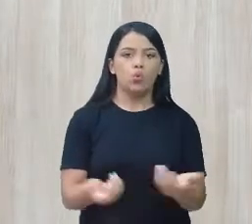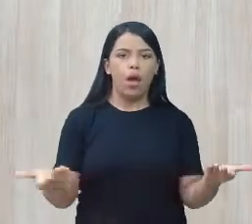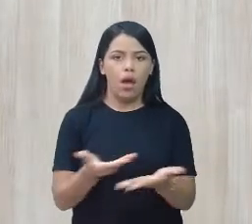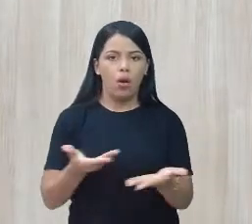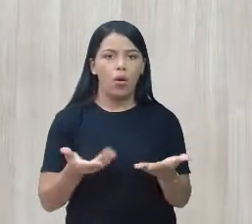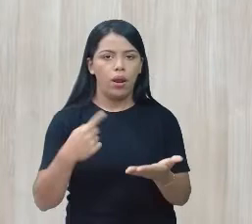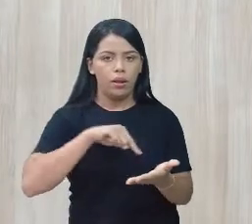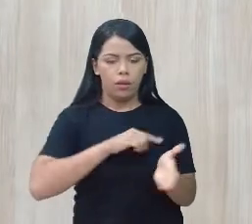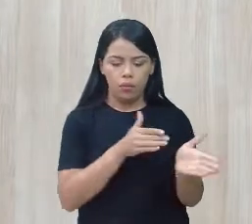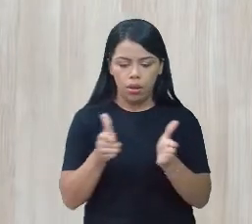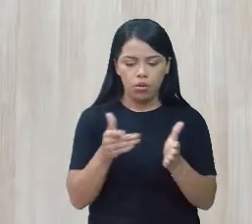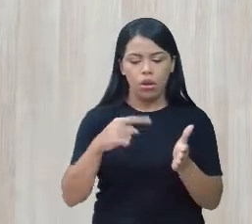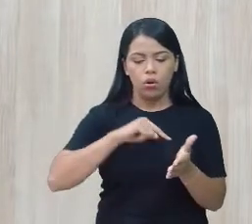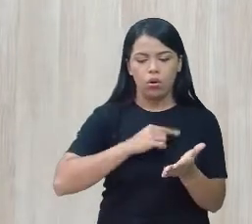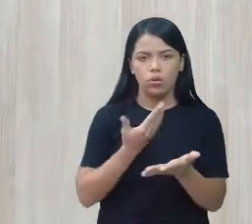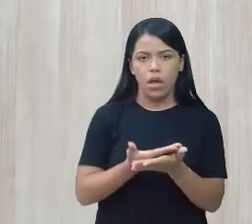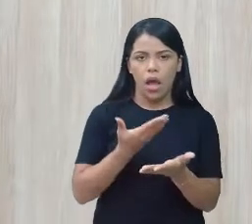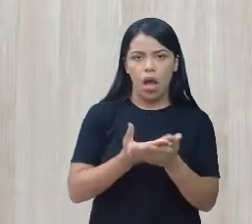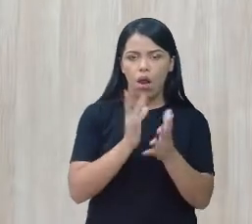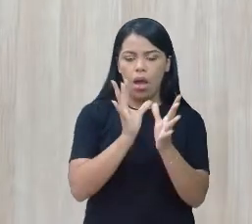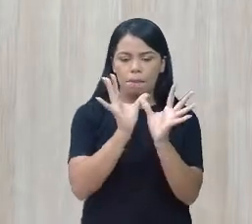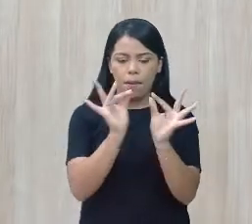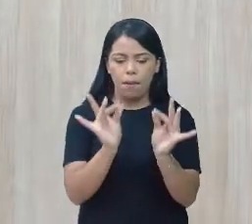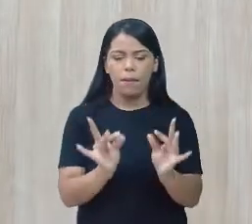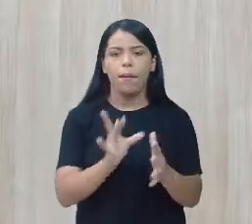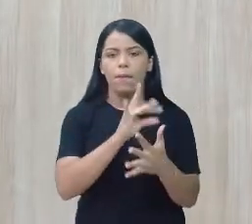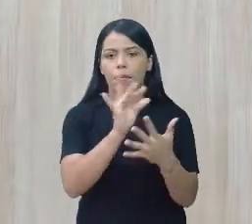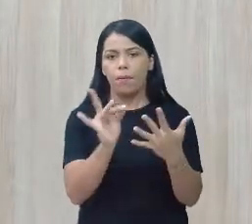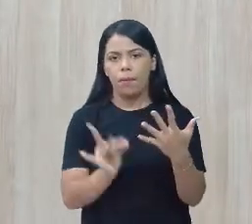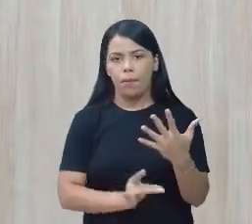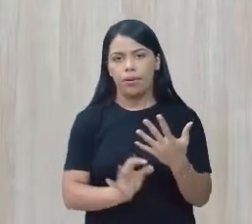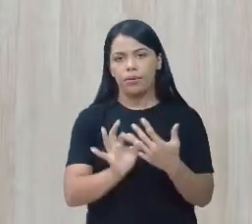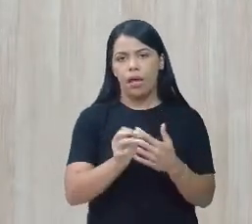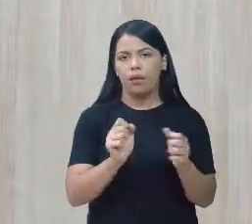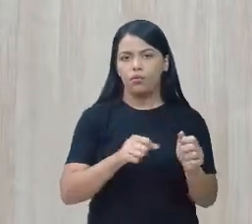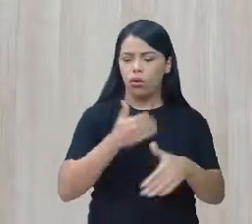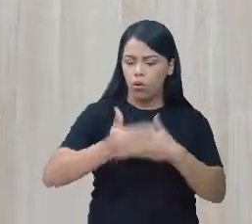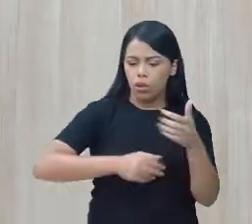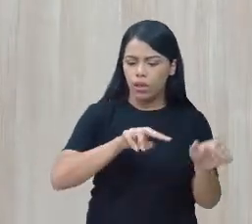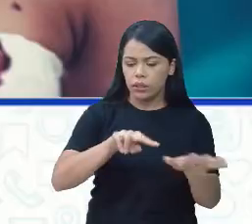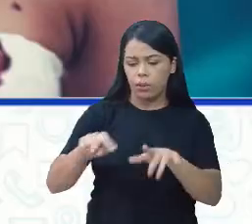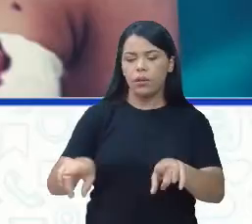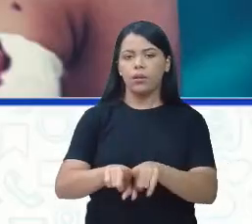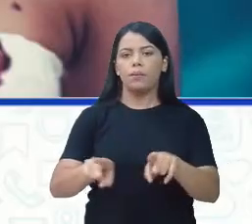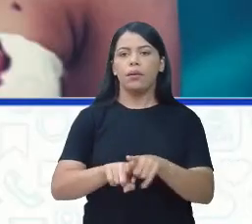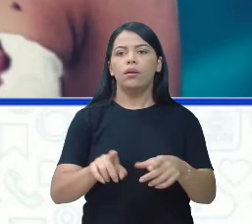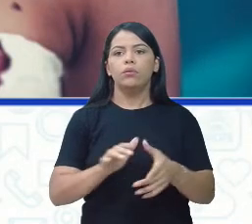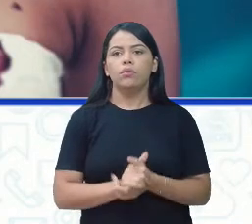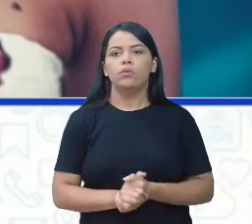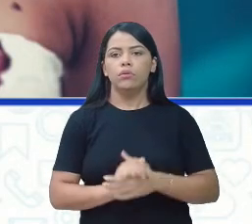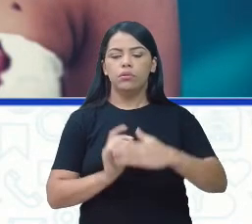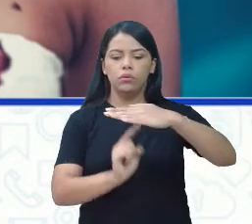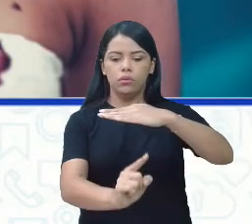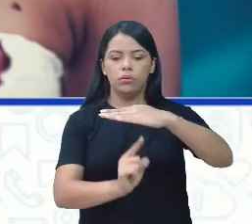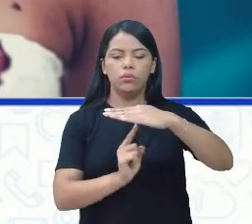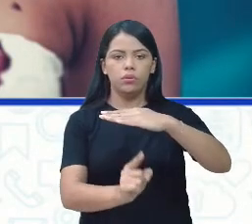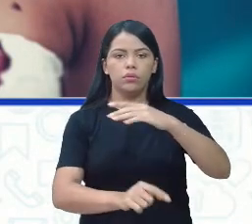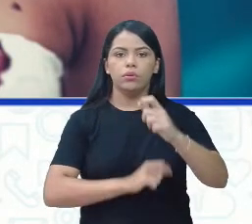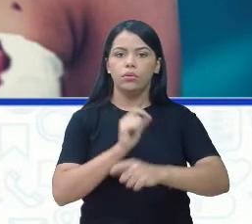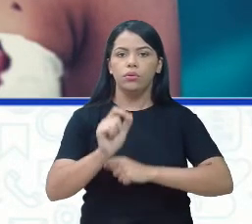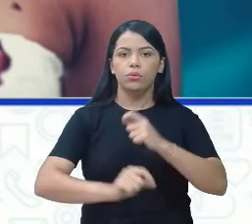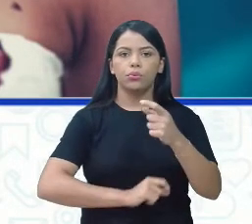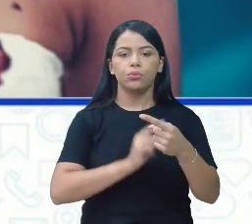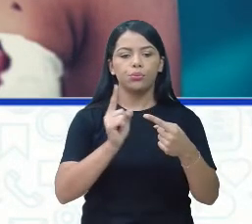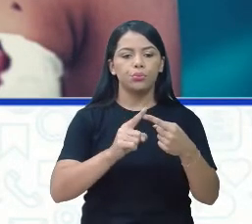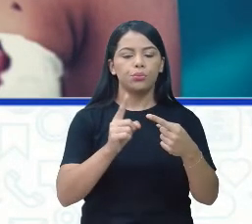aqui da nossa aula, tá destrinchadinho e ao longo da semana também. Ó, as personagens é um termo, um tópico de fácil